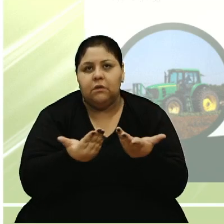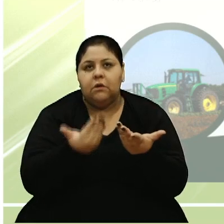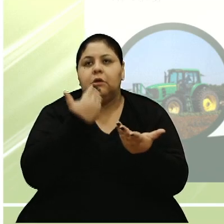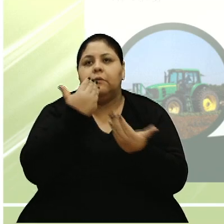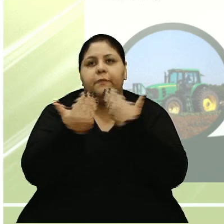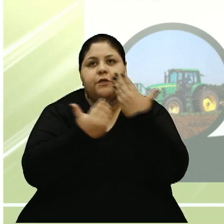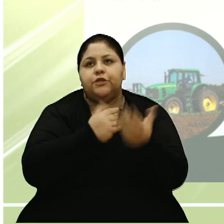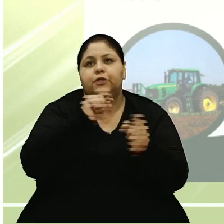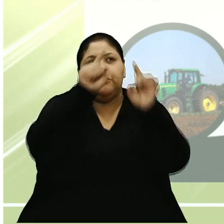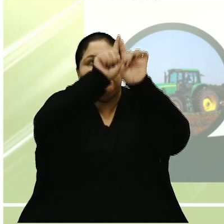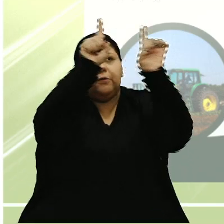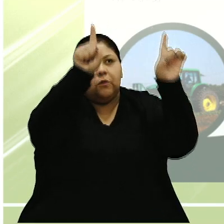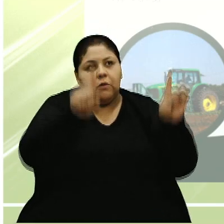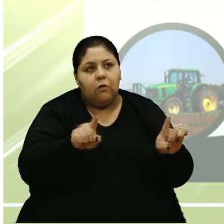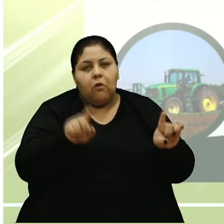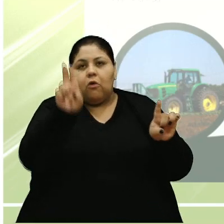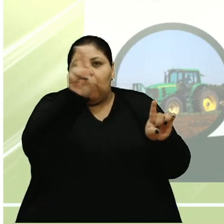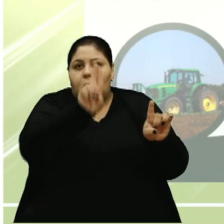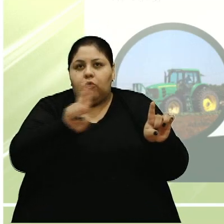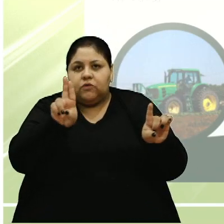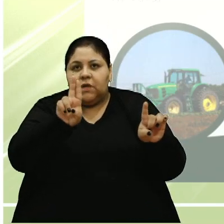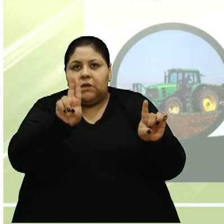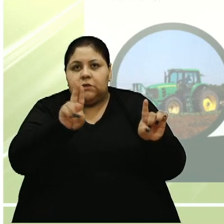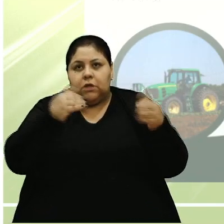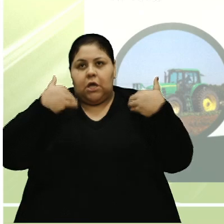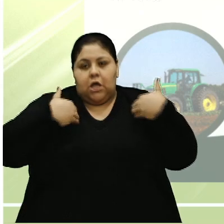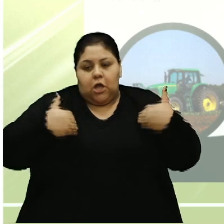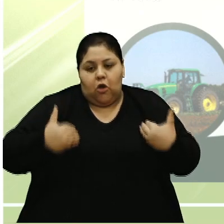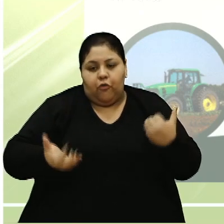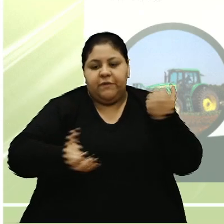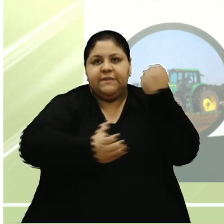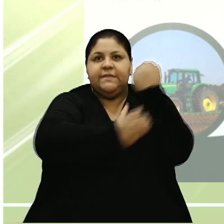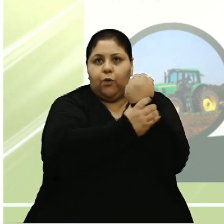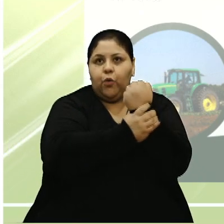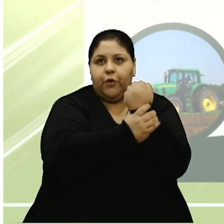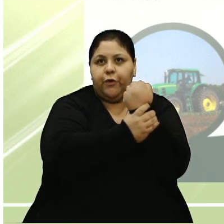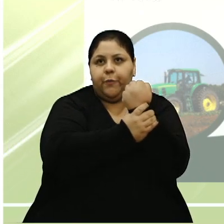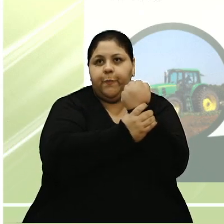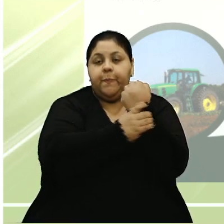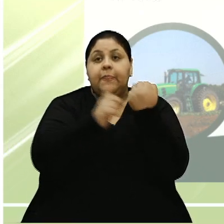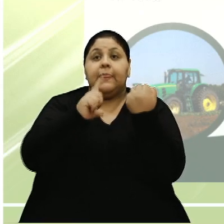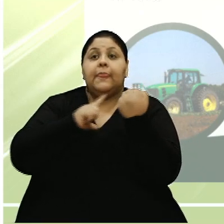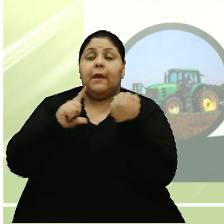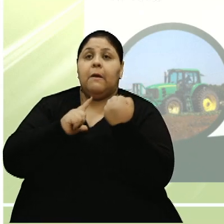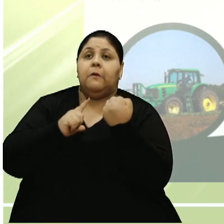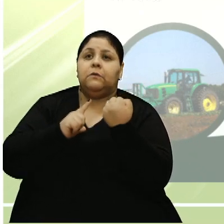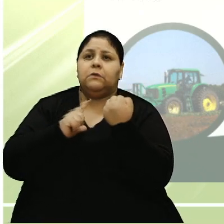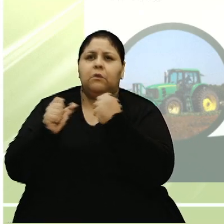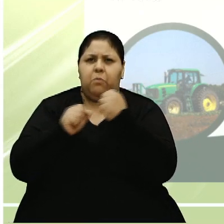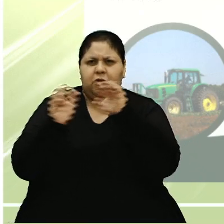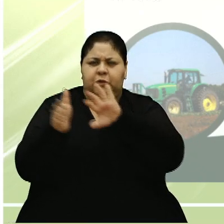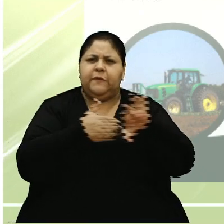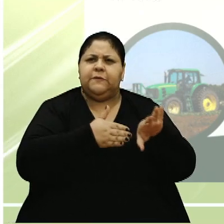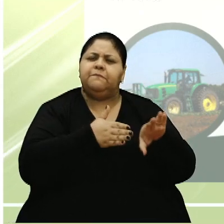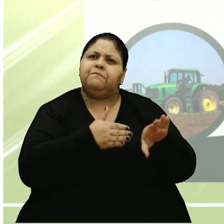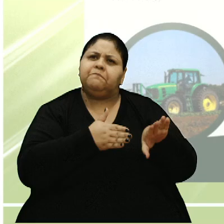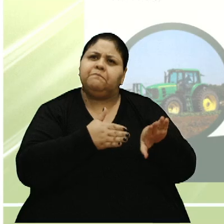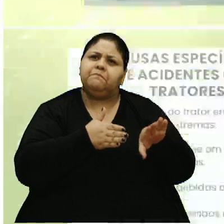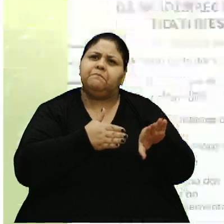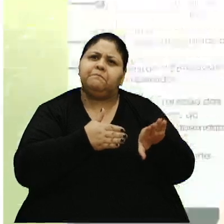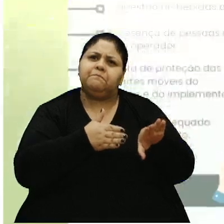alguns servidores usassem os EPIs. Nós temos aí, pode passar,